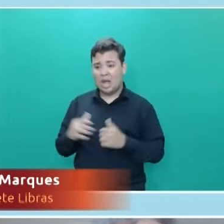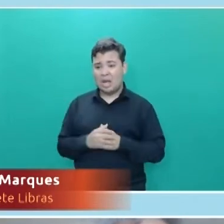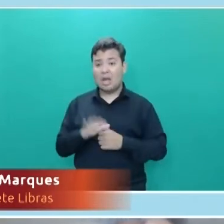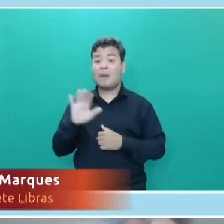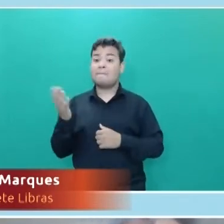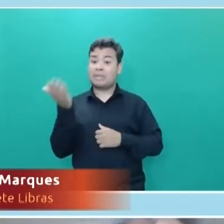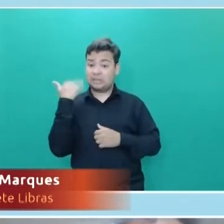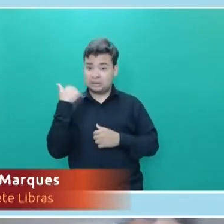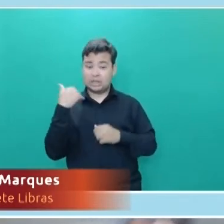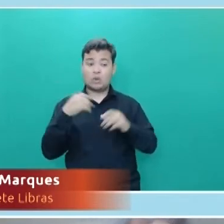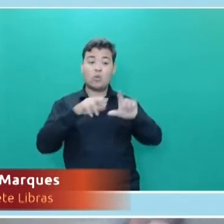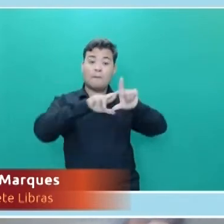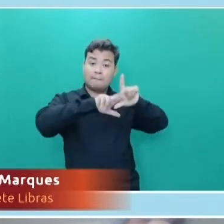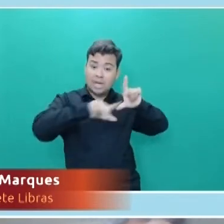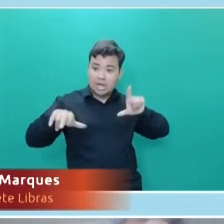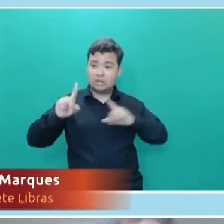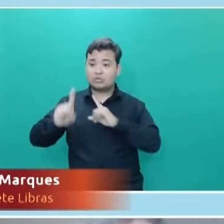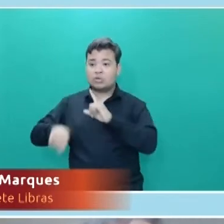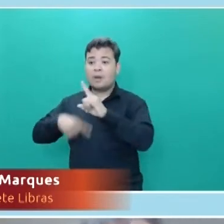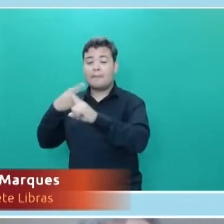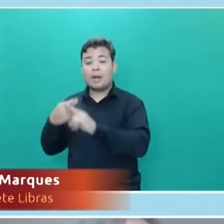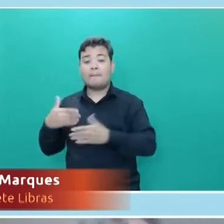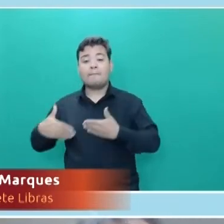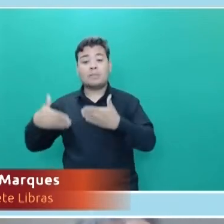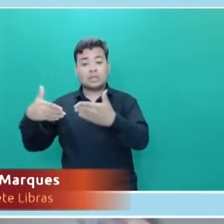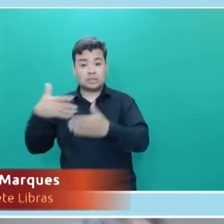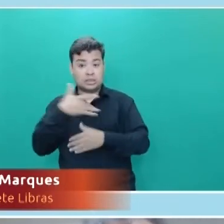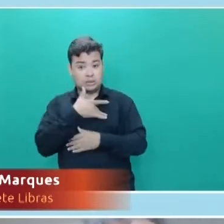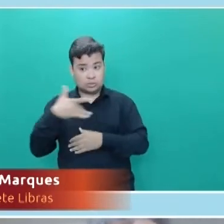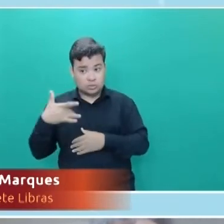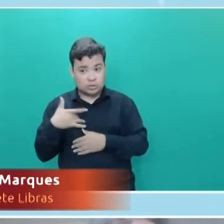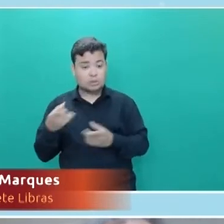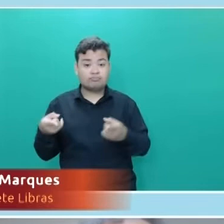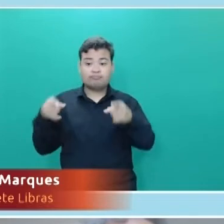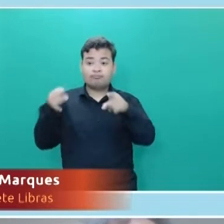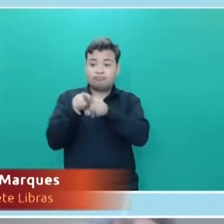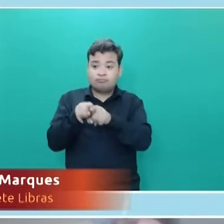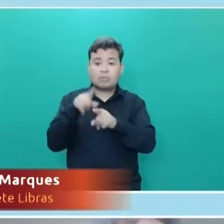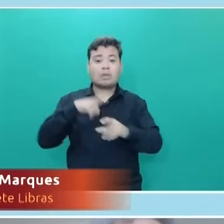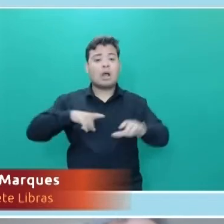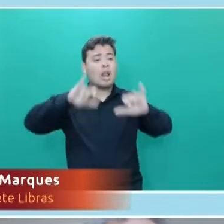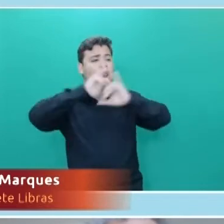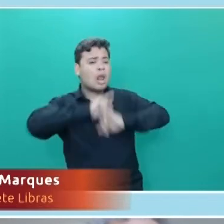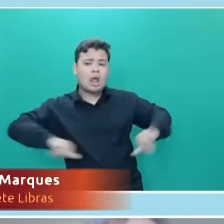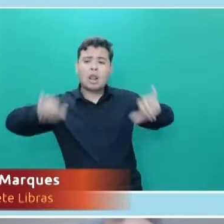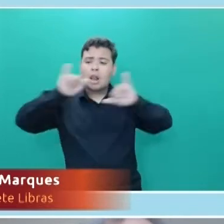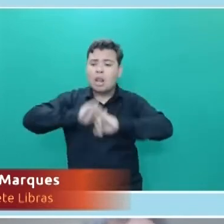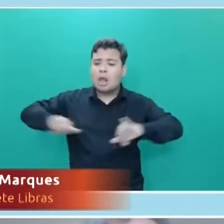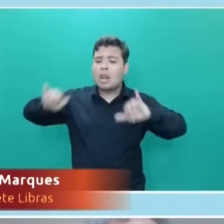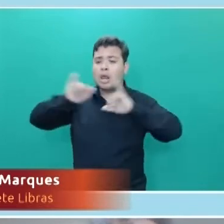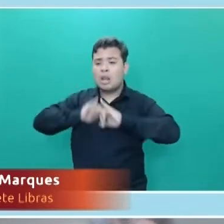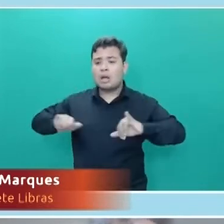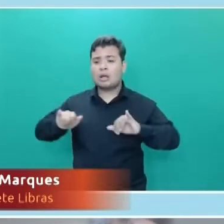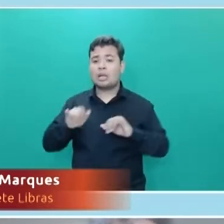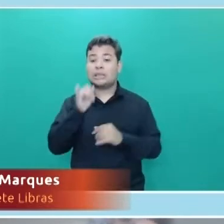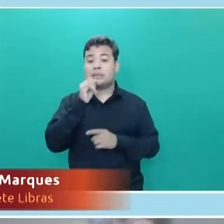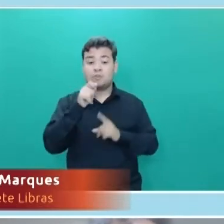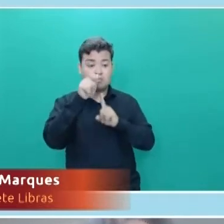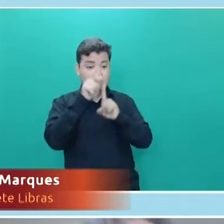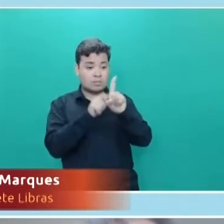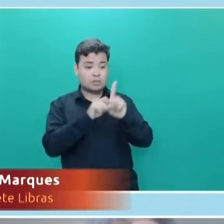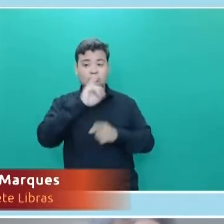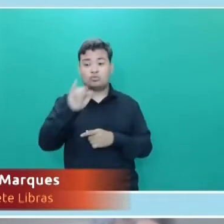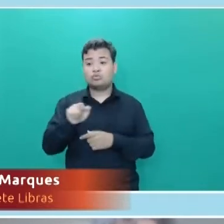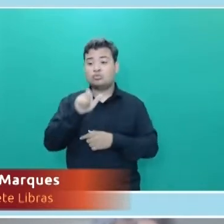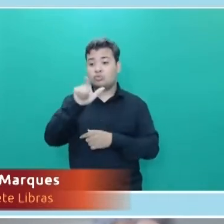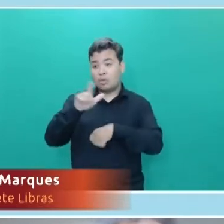com as secretarias municipais e estaduais, de se fazerem campanhas, como é agora, o mês de julho é um mês de campanha de vacinas. Nós